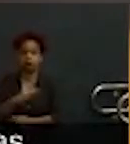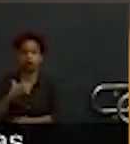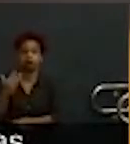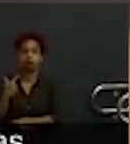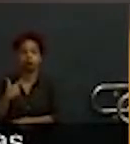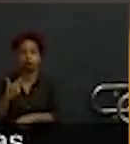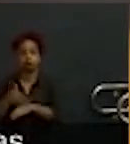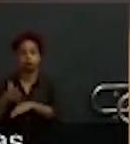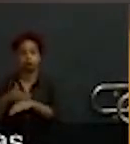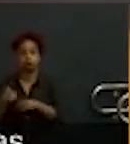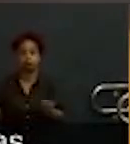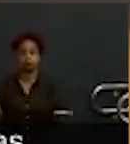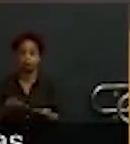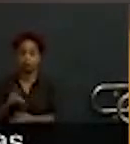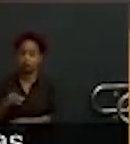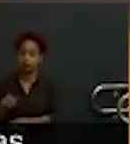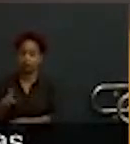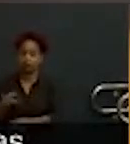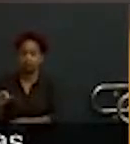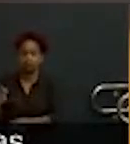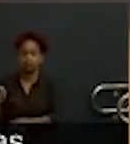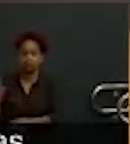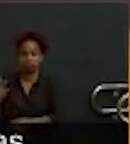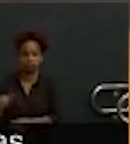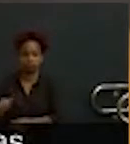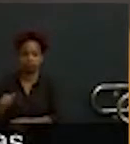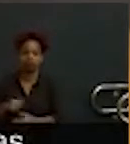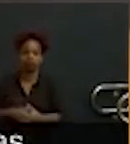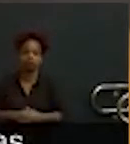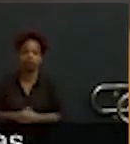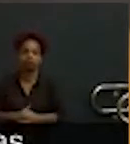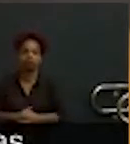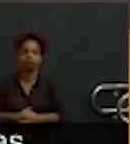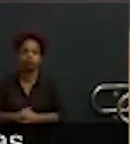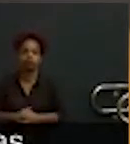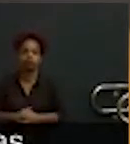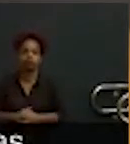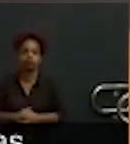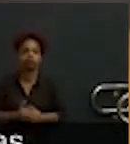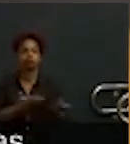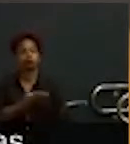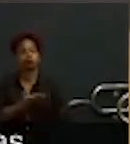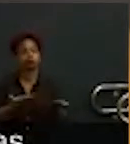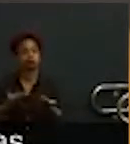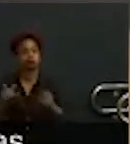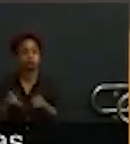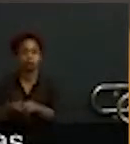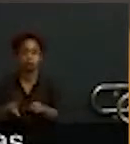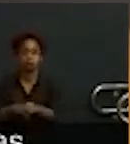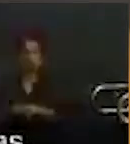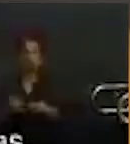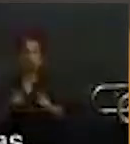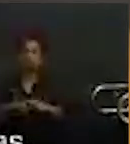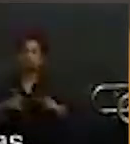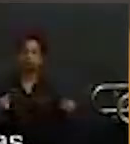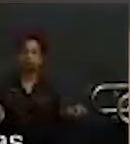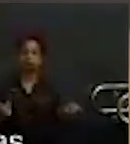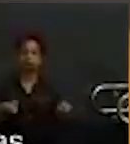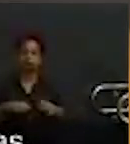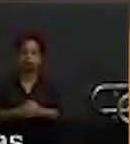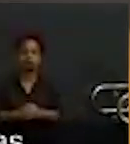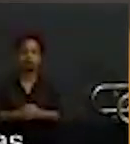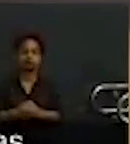doutora Maria Cristina Palhares dos Santos Telecheia. Convido também para compor a mesa as